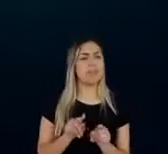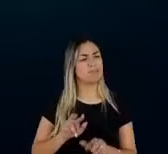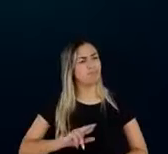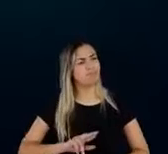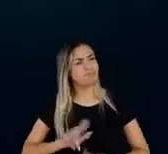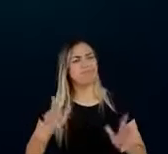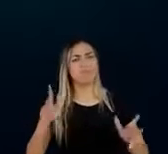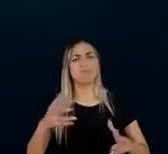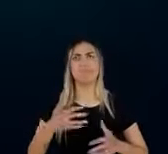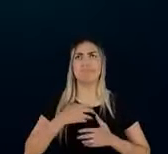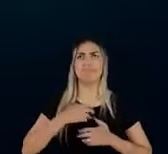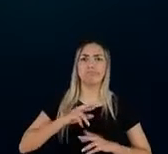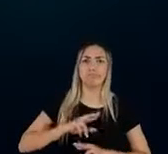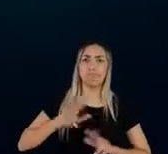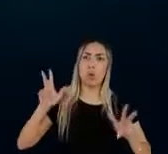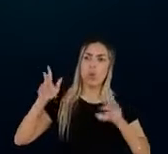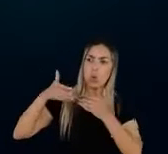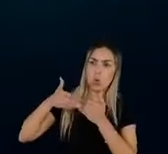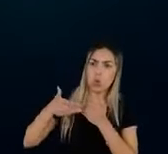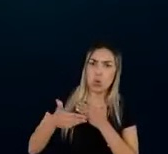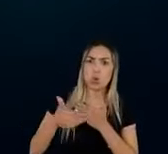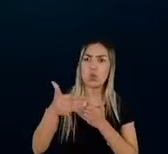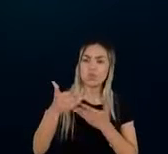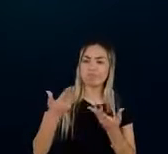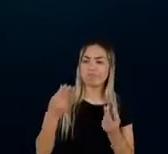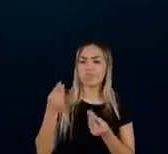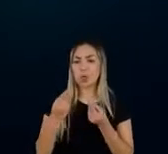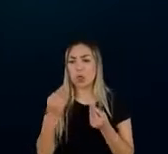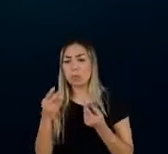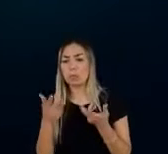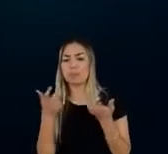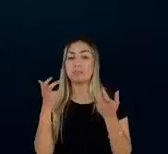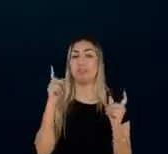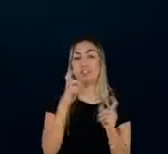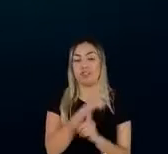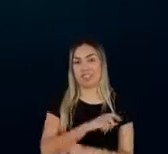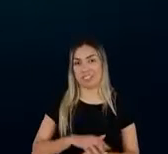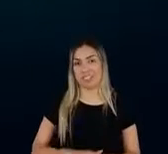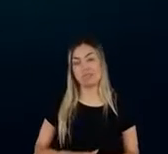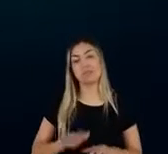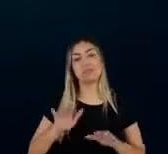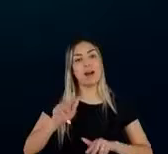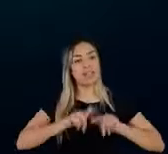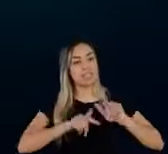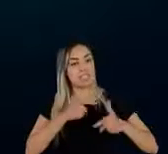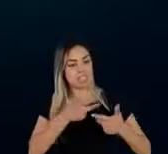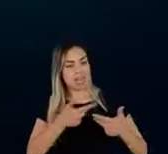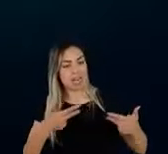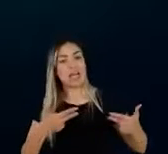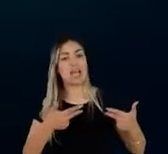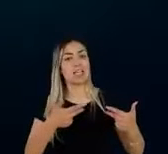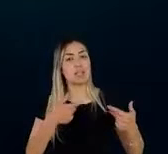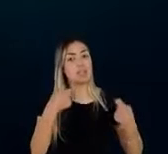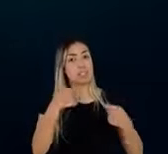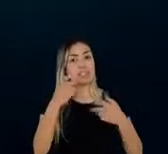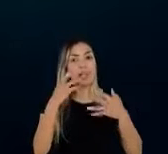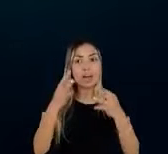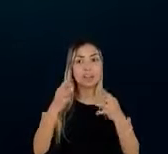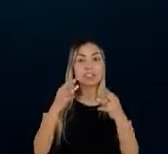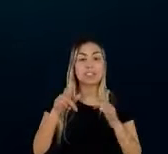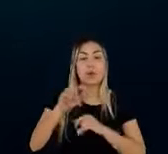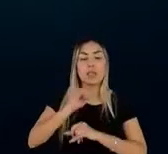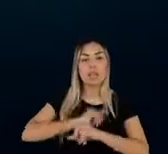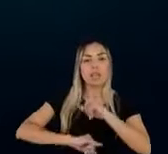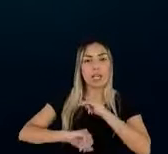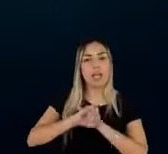com consequências também difíceis de prever e para o setor elétrico tem que ficar de olho na internet das coisas tem um